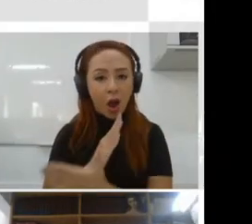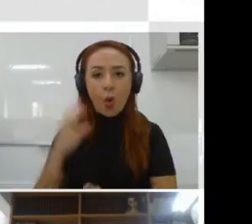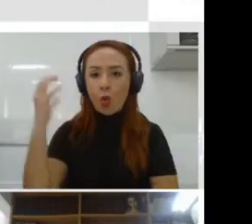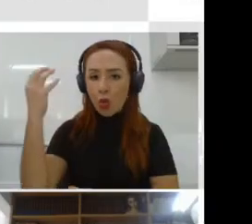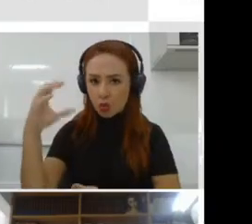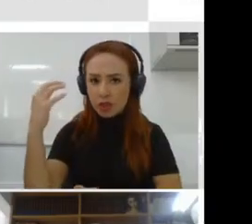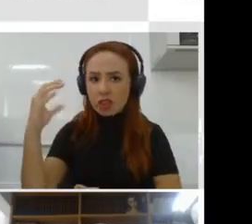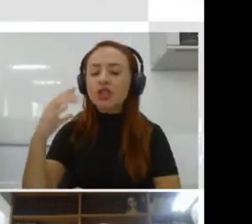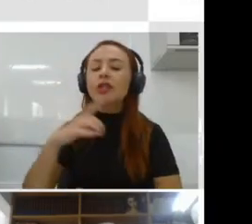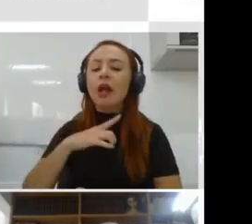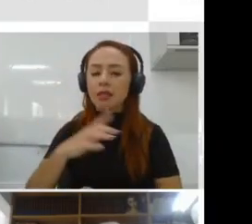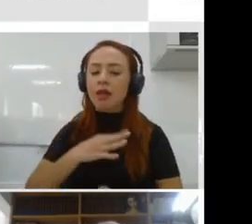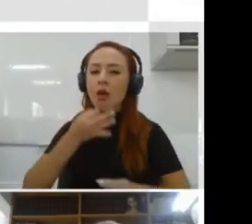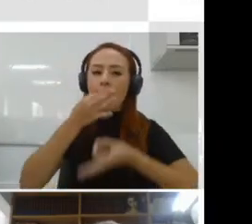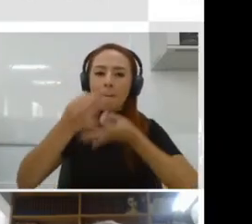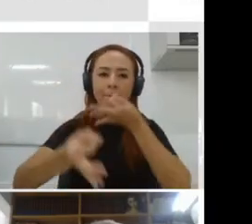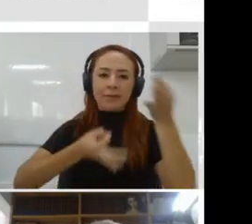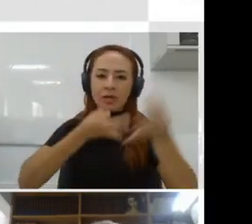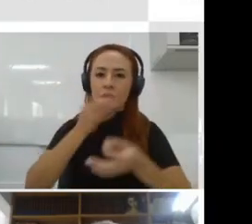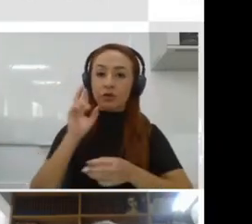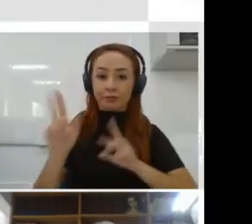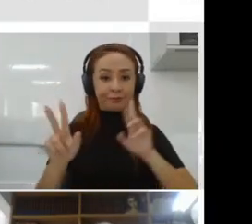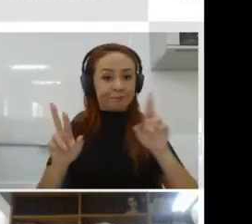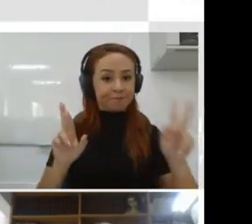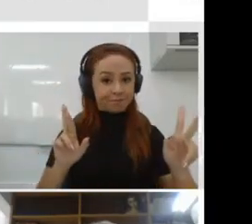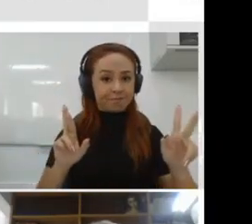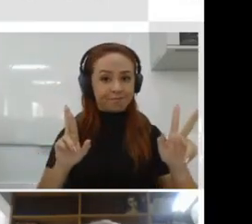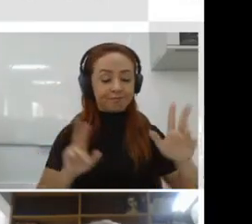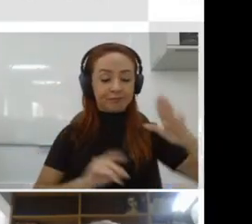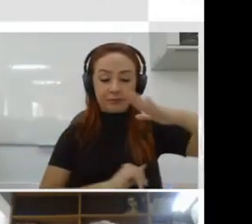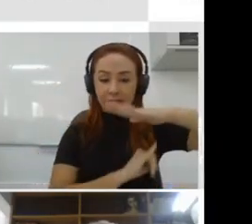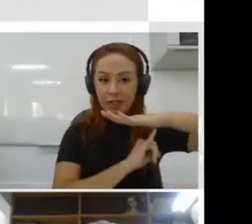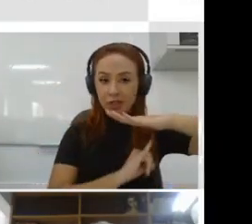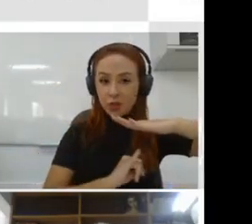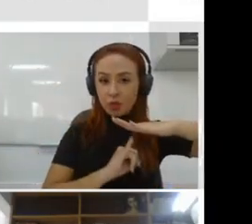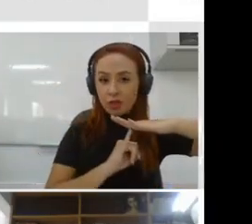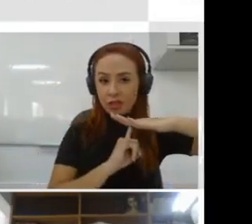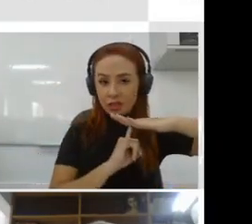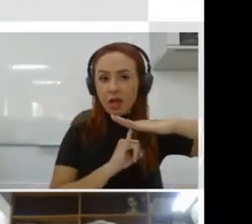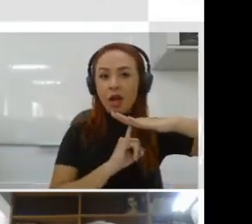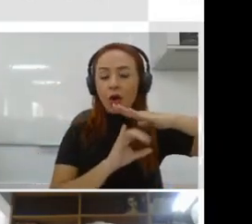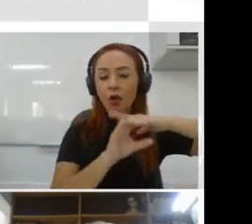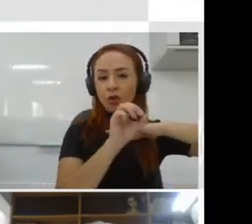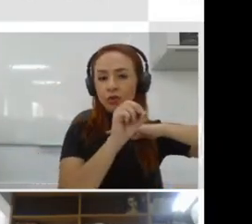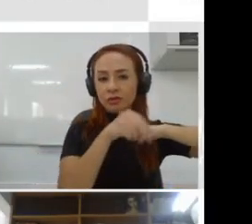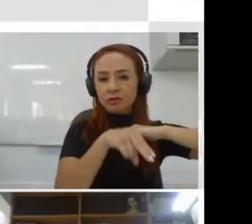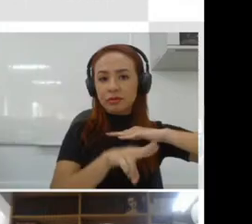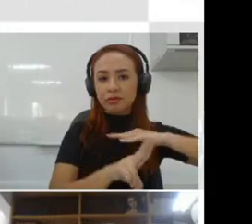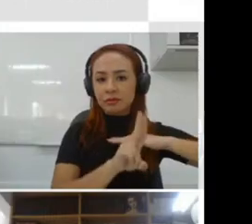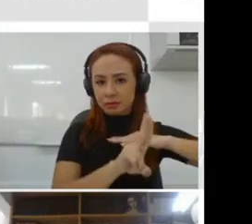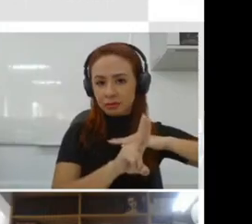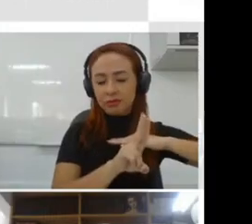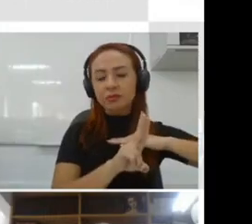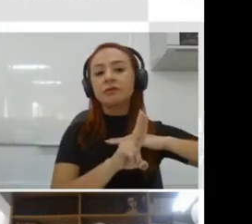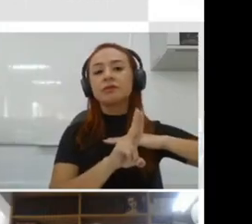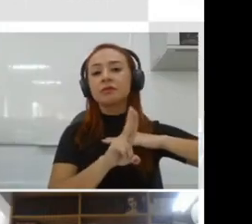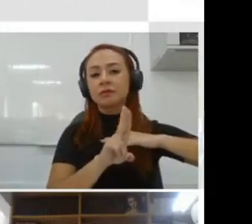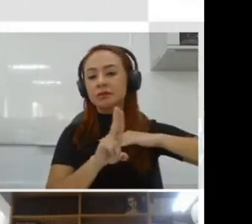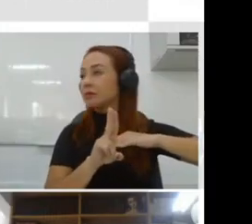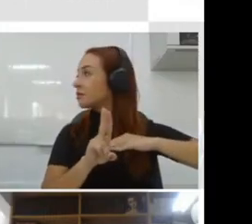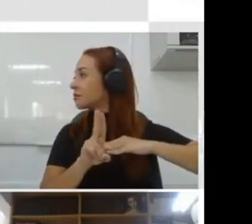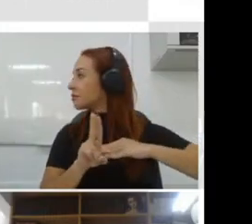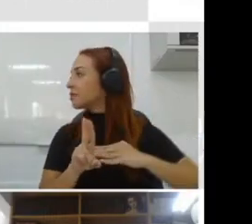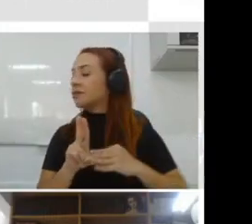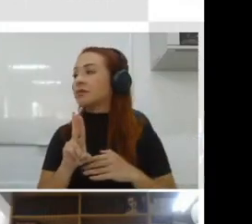das instituições. A opinião das instituições, em geral, a ONU, etc., é um pouco mais conservadora, né? Eles falam uma trajetória